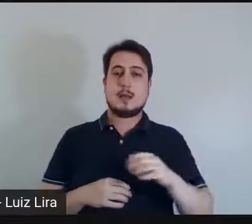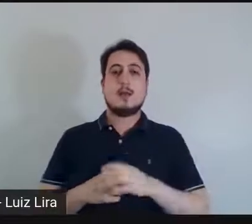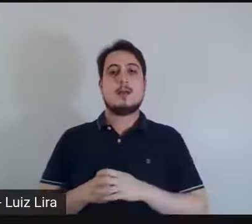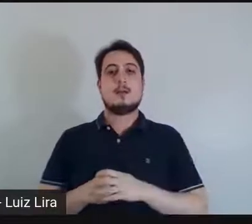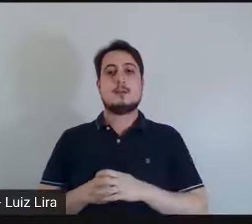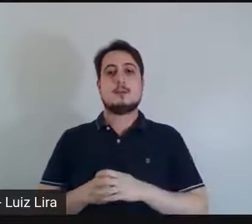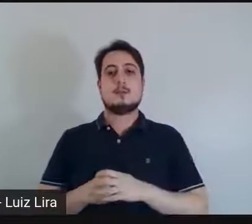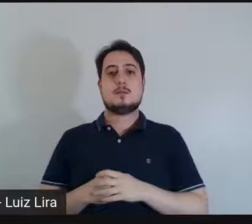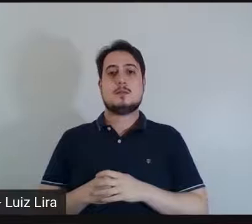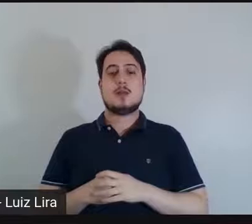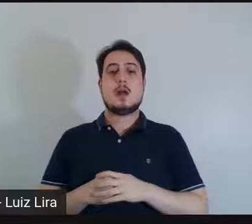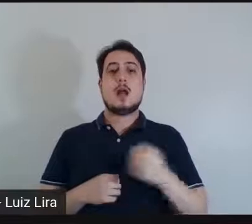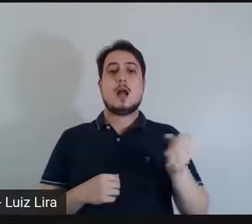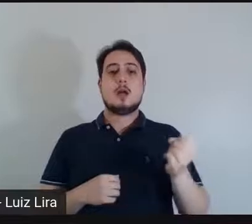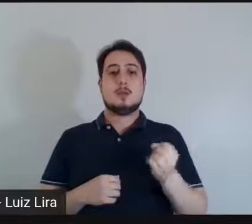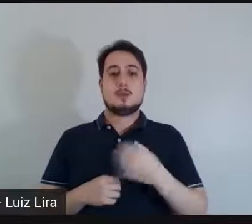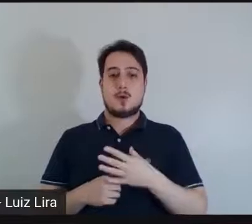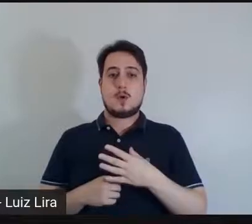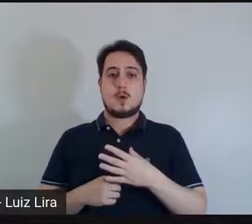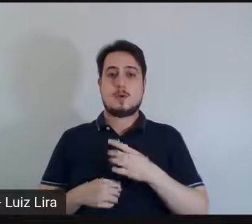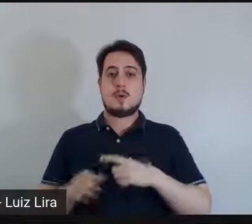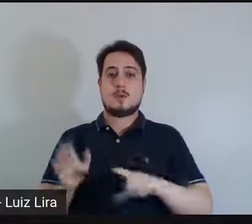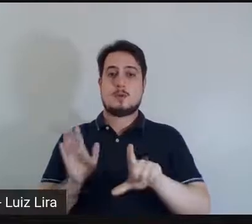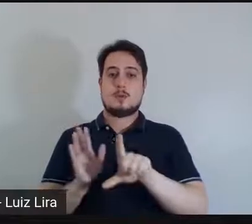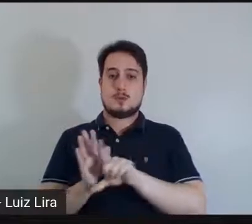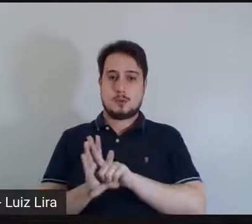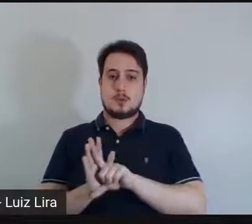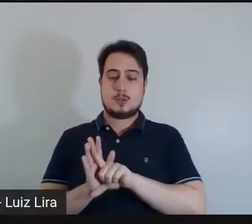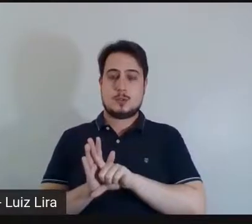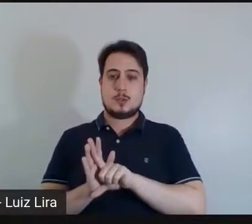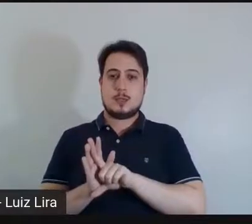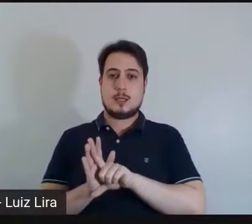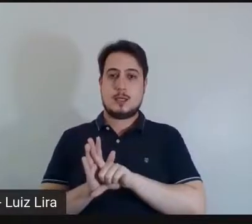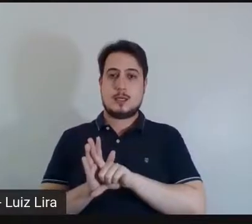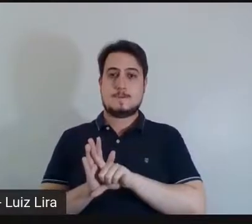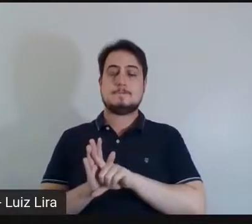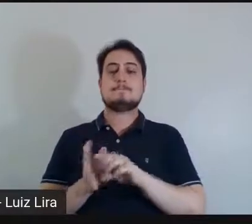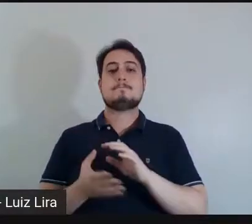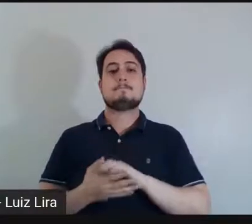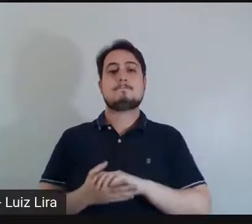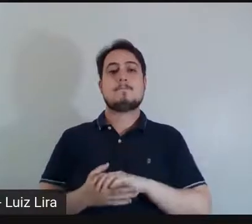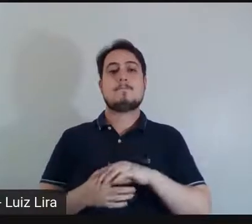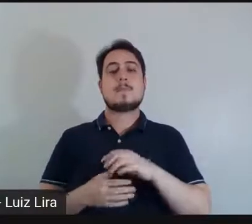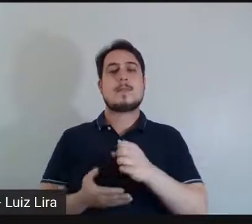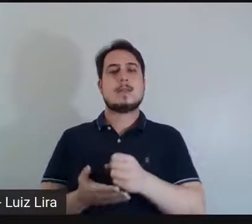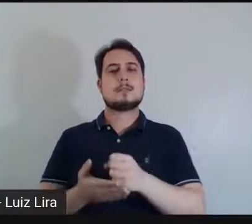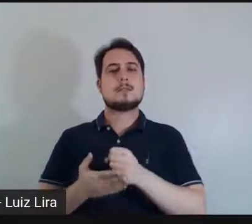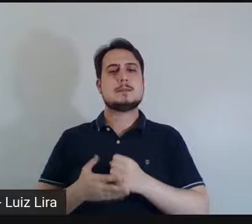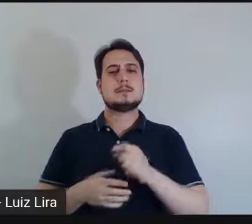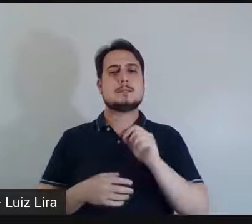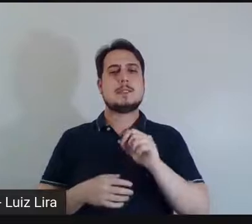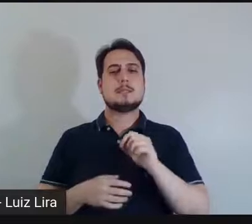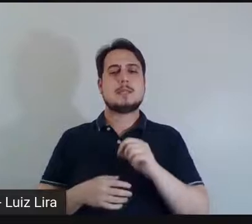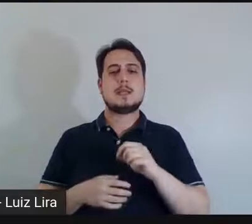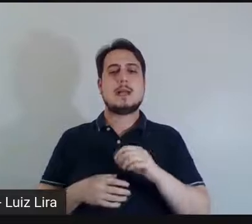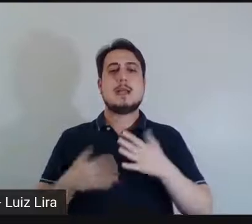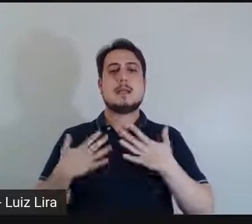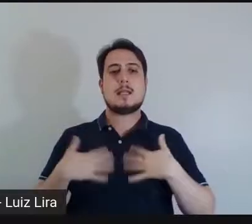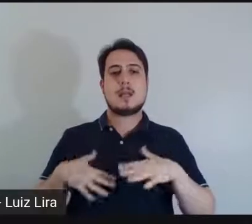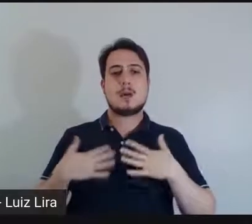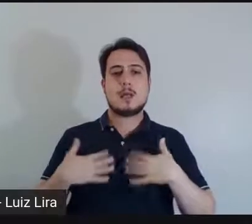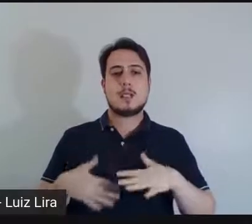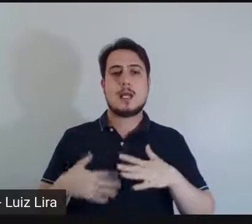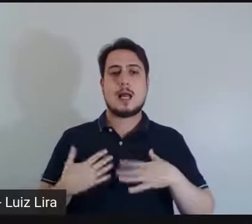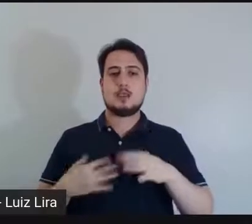A nova versão, né, da Lei de Introdução às Normas de Direito Brasileiro, ela vem trazer um pouco de conforto